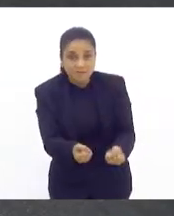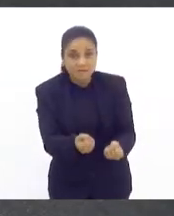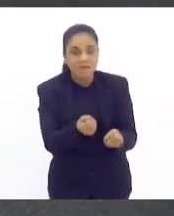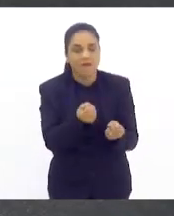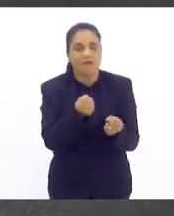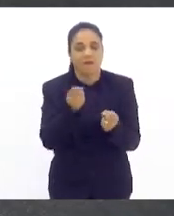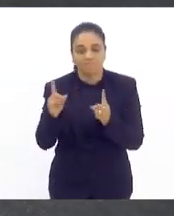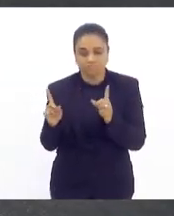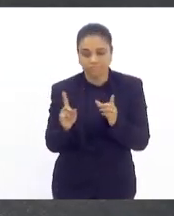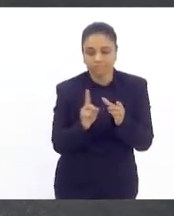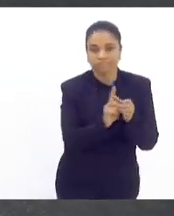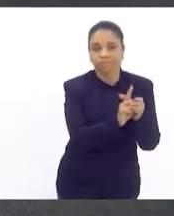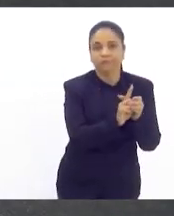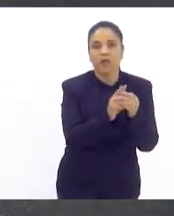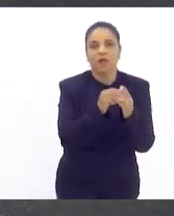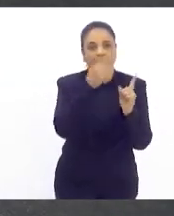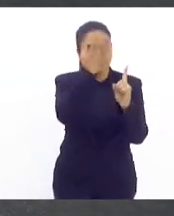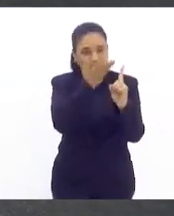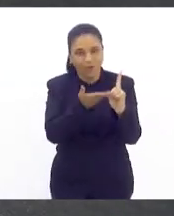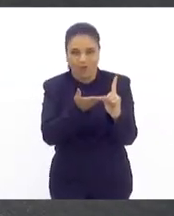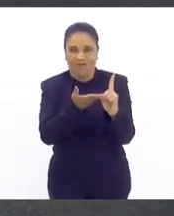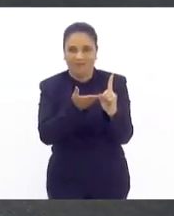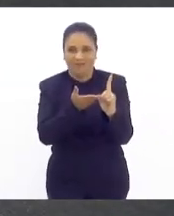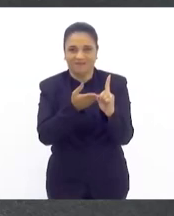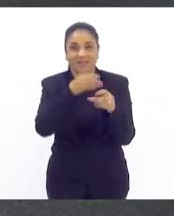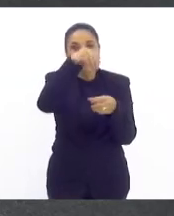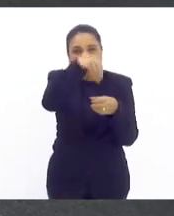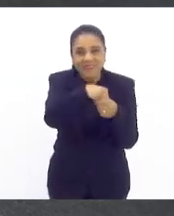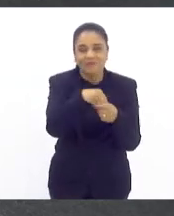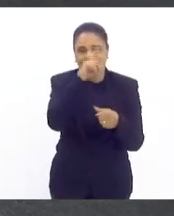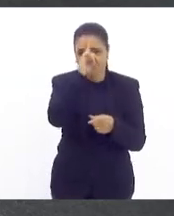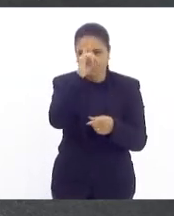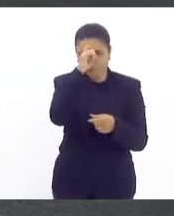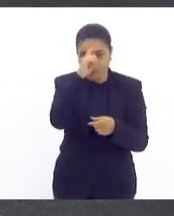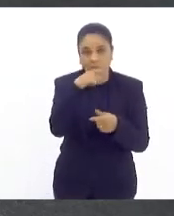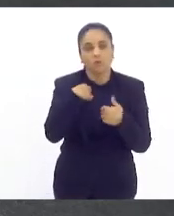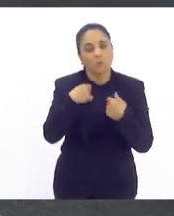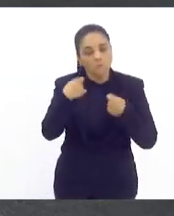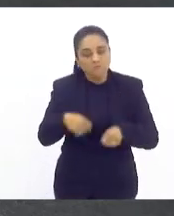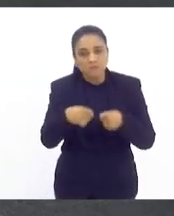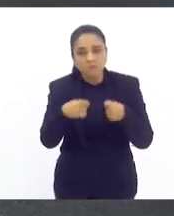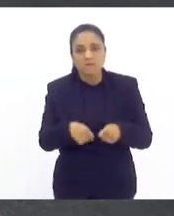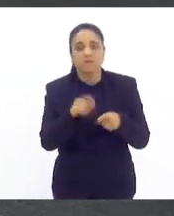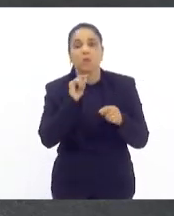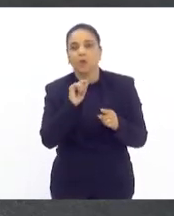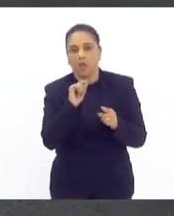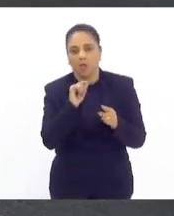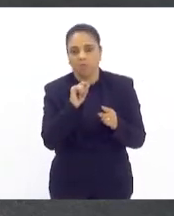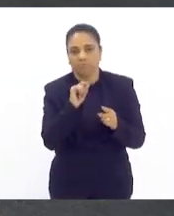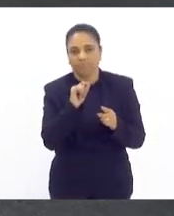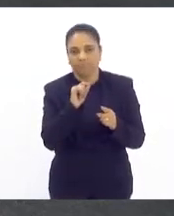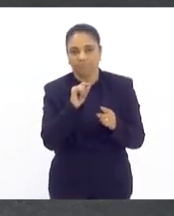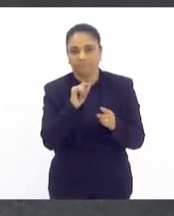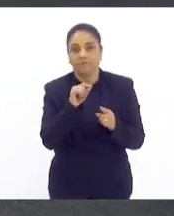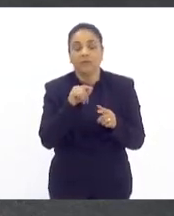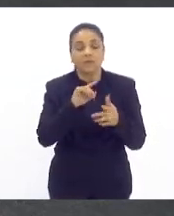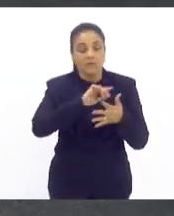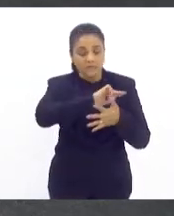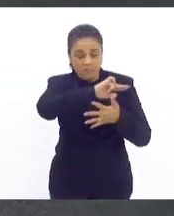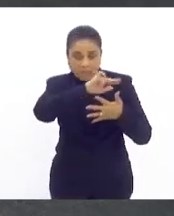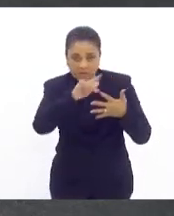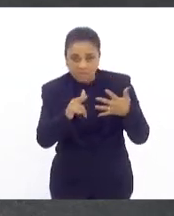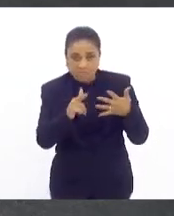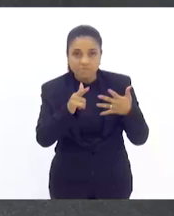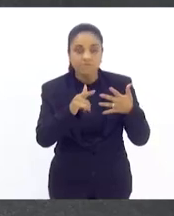as doulas Então nesse sentido é fundamental a gente resguardar e respaldar que nessa equipe multi